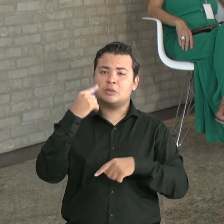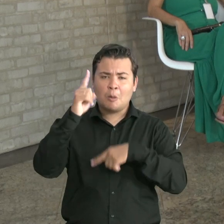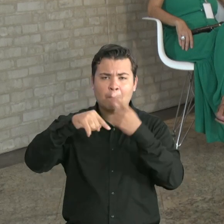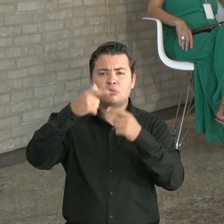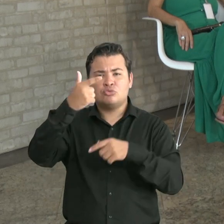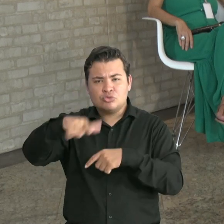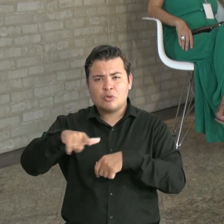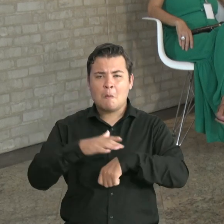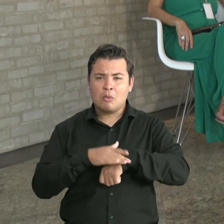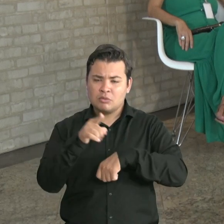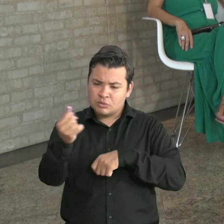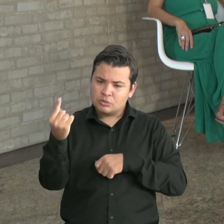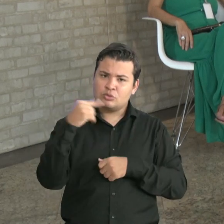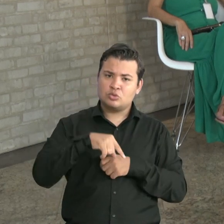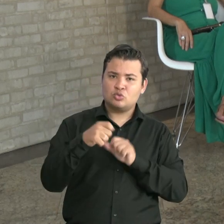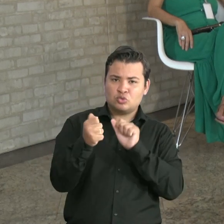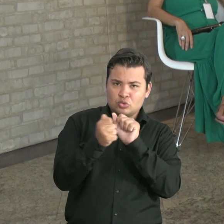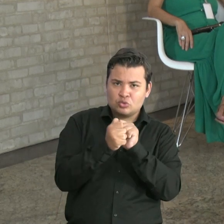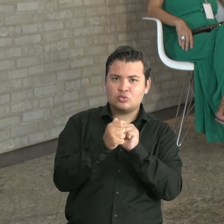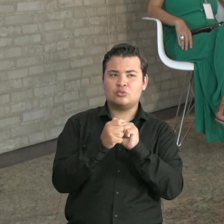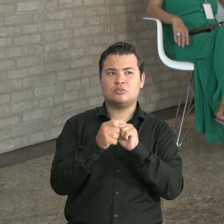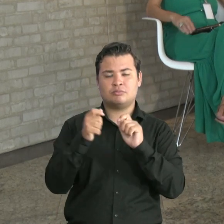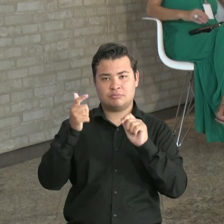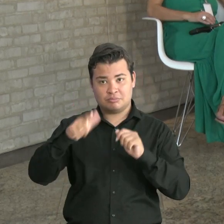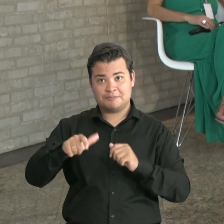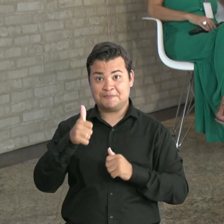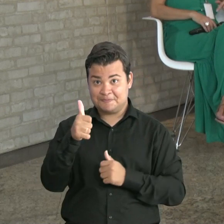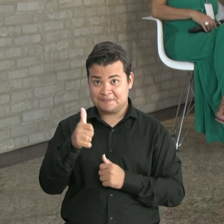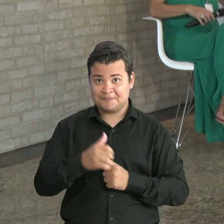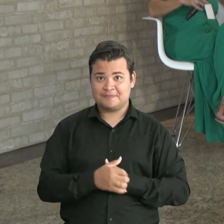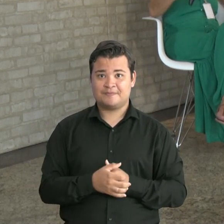Mundo UFG, contar com a participação da senhora de novo.